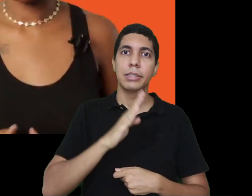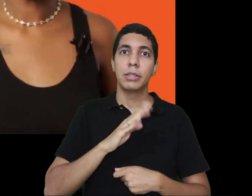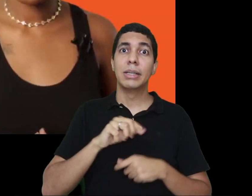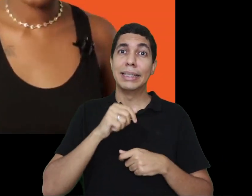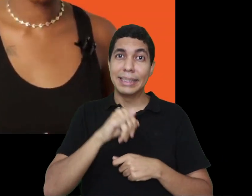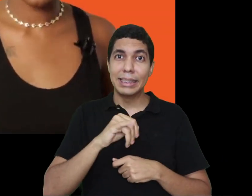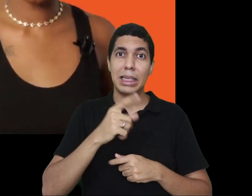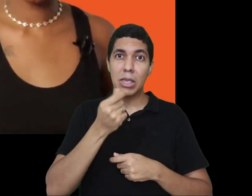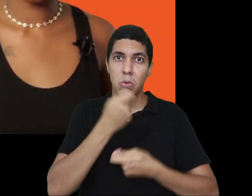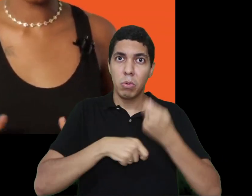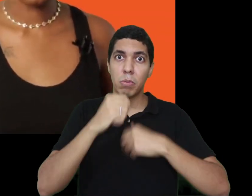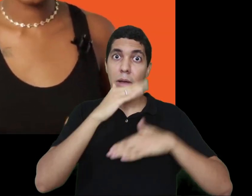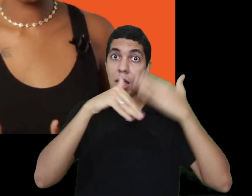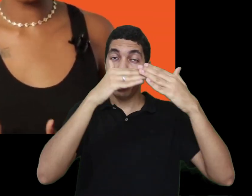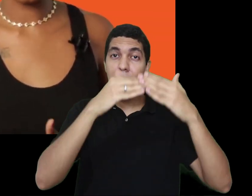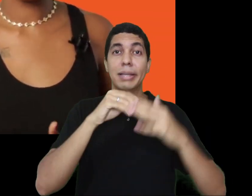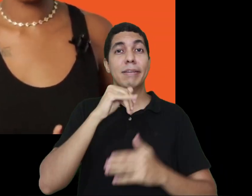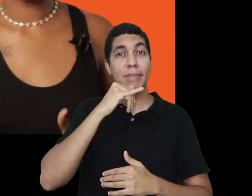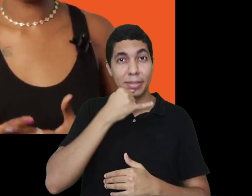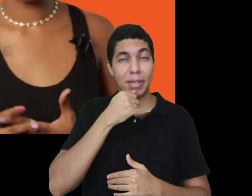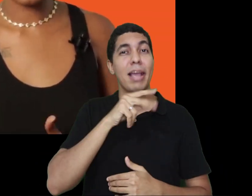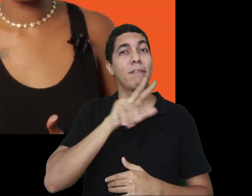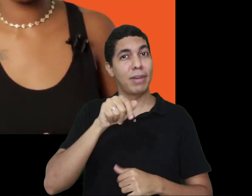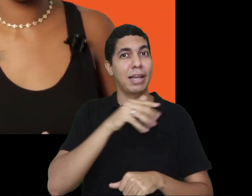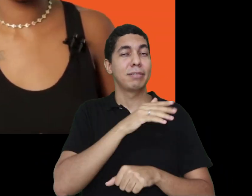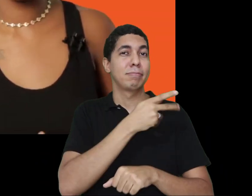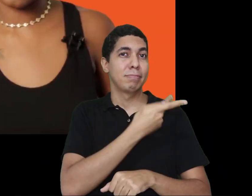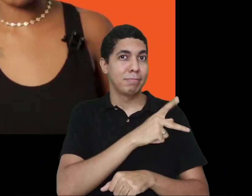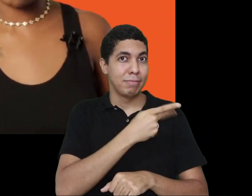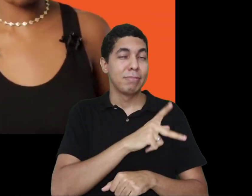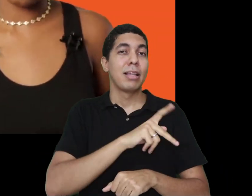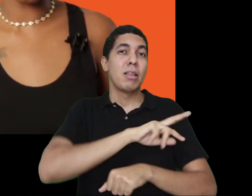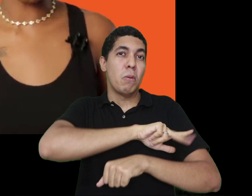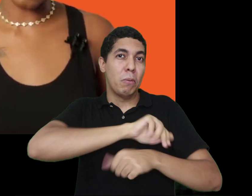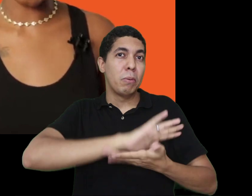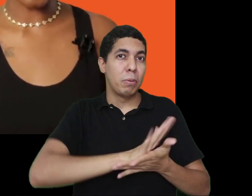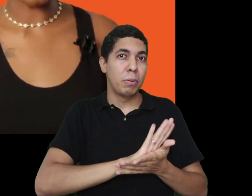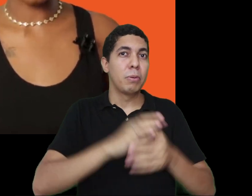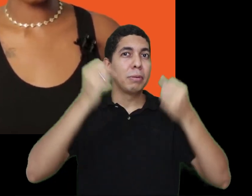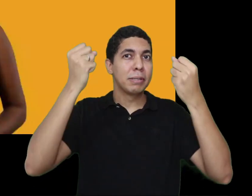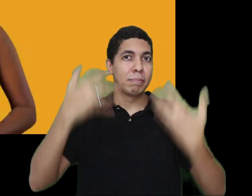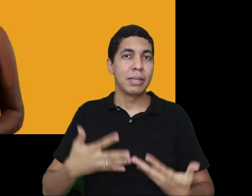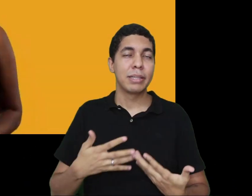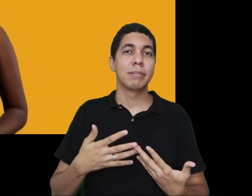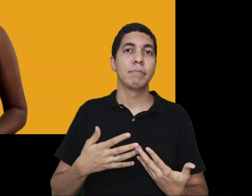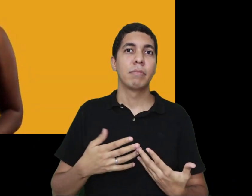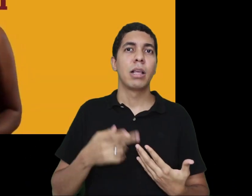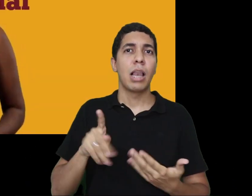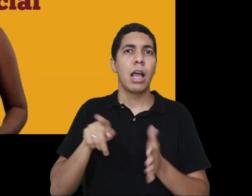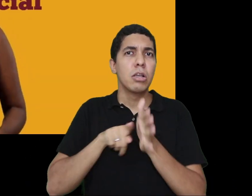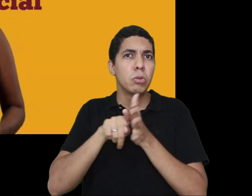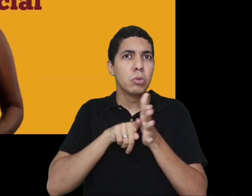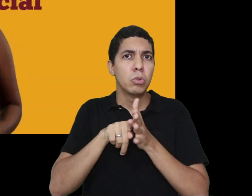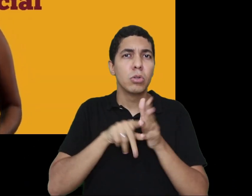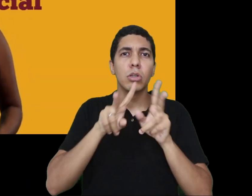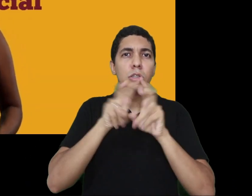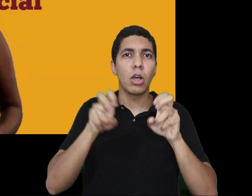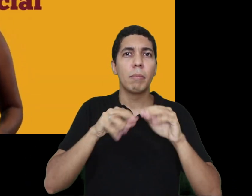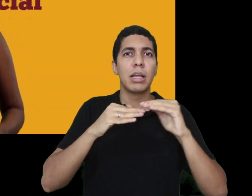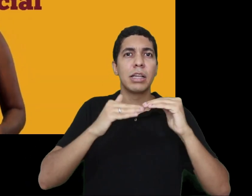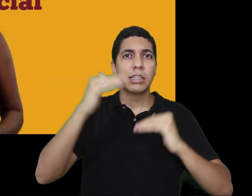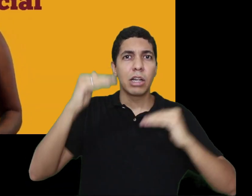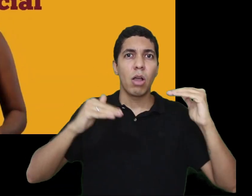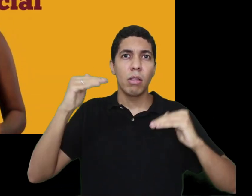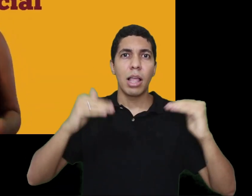Brasil. E mesmo que ascenda, infelizmente ainda vai ter uma experiência de racismo para contar. Estudos sobre a desigualdade